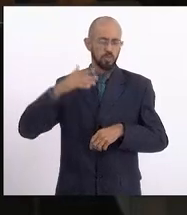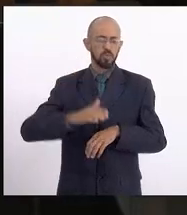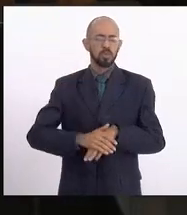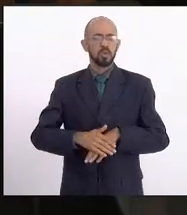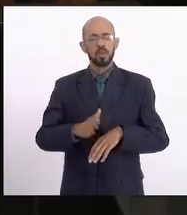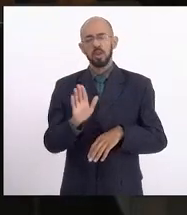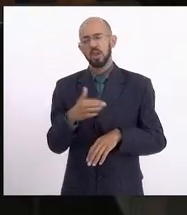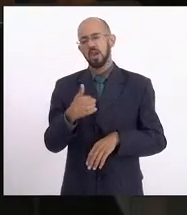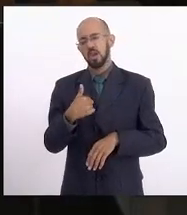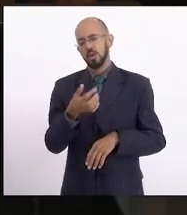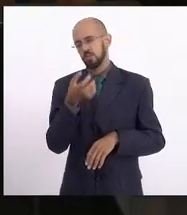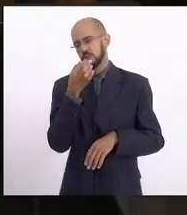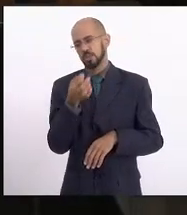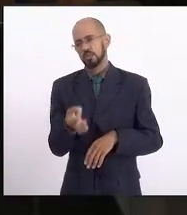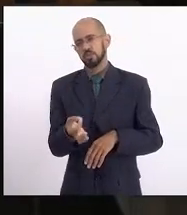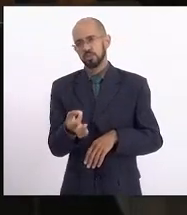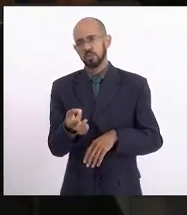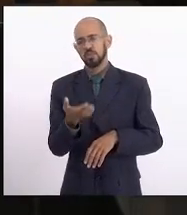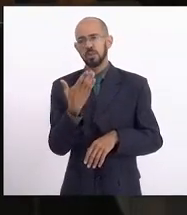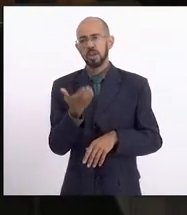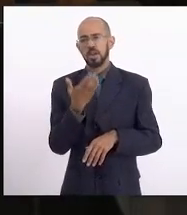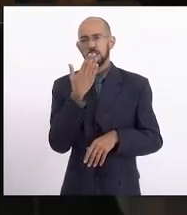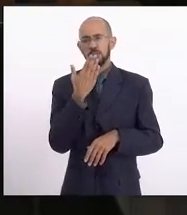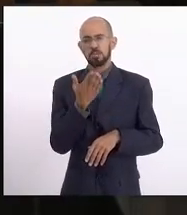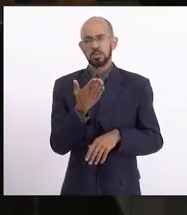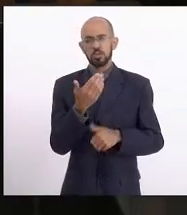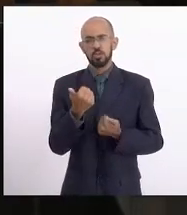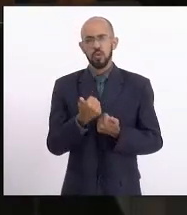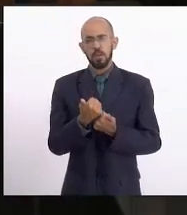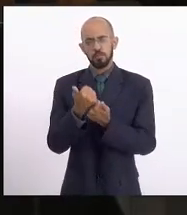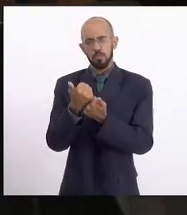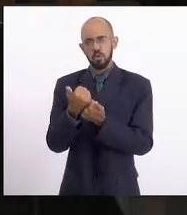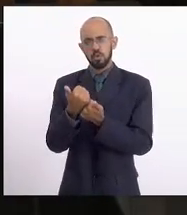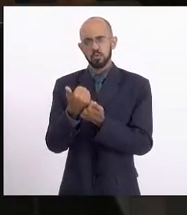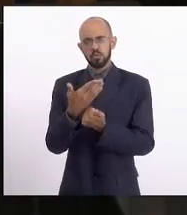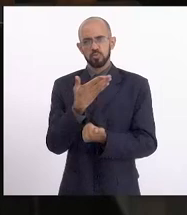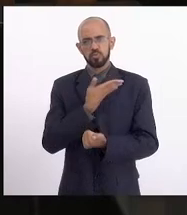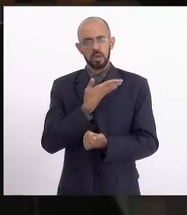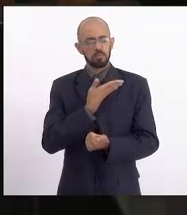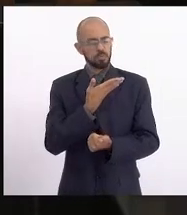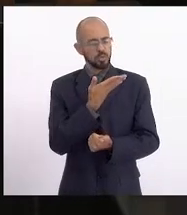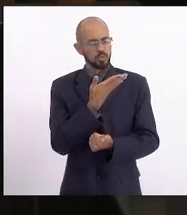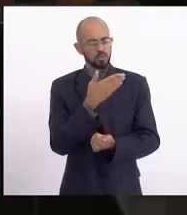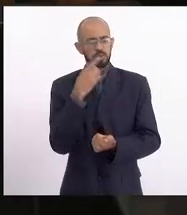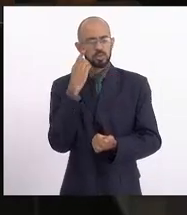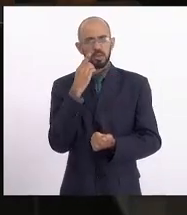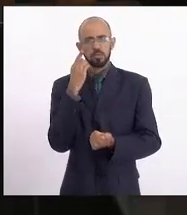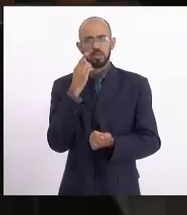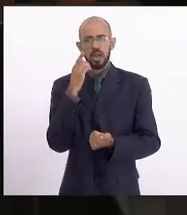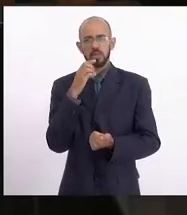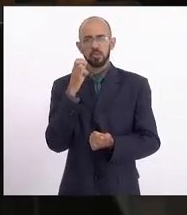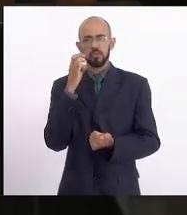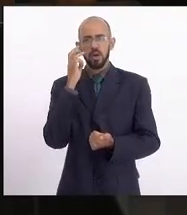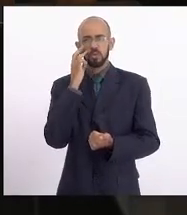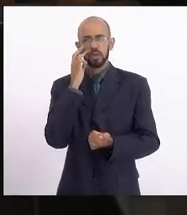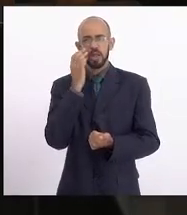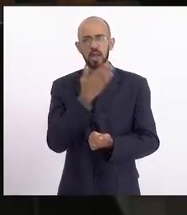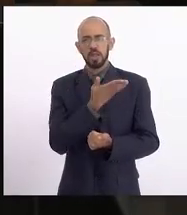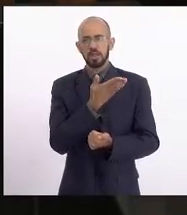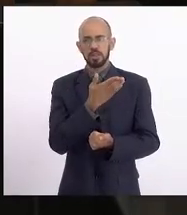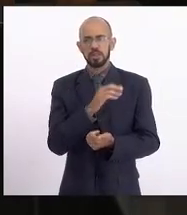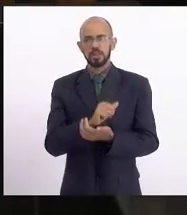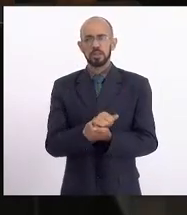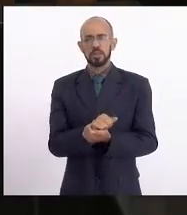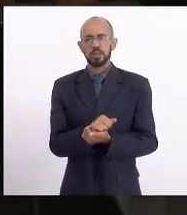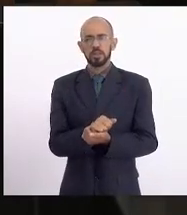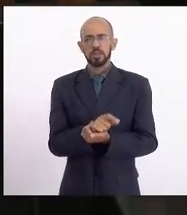quero pedir aqui o apoio dos demais colegas. O deputado Waldeck